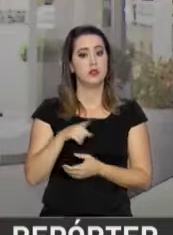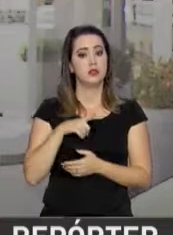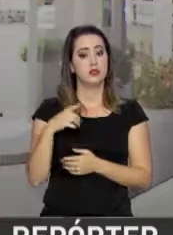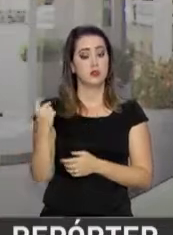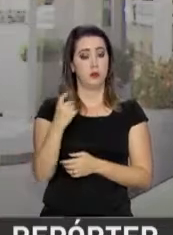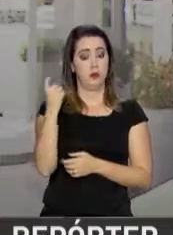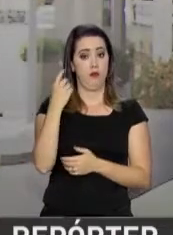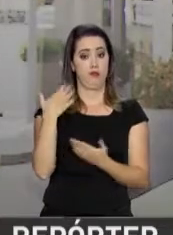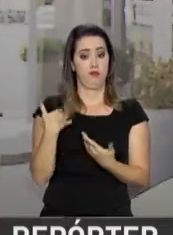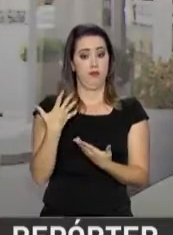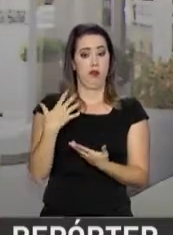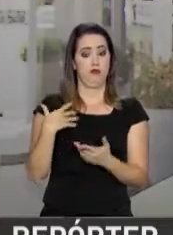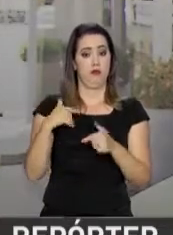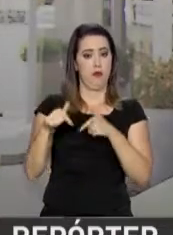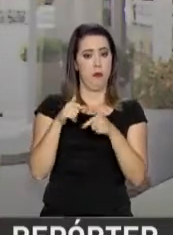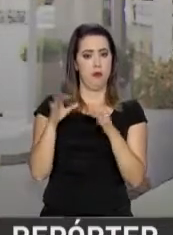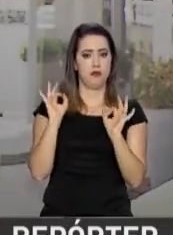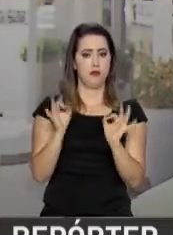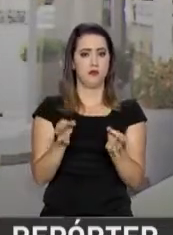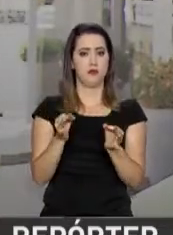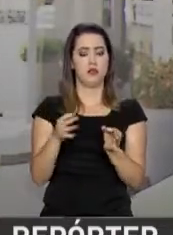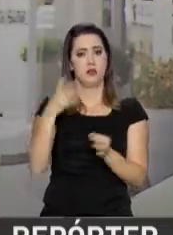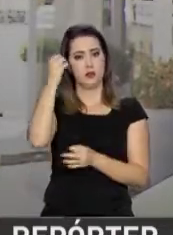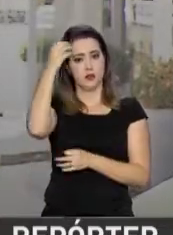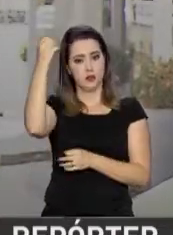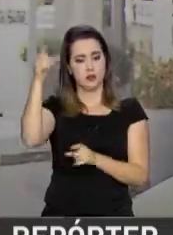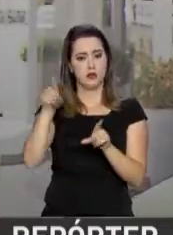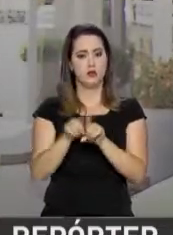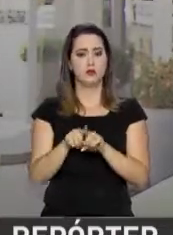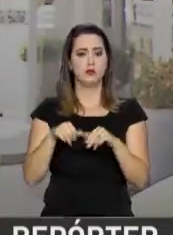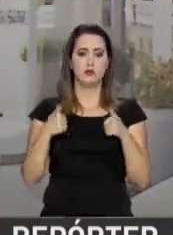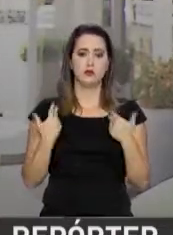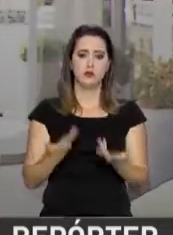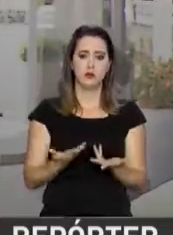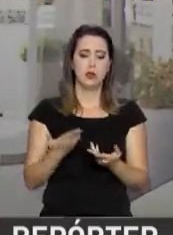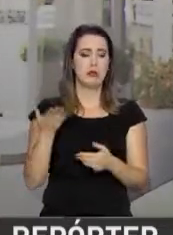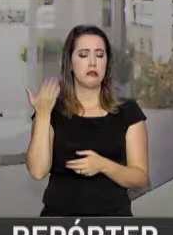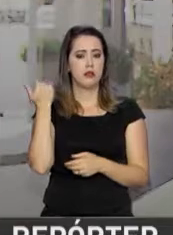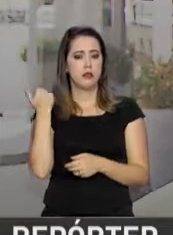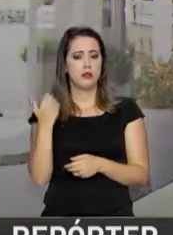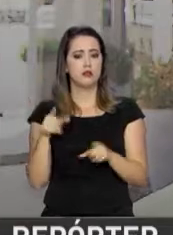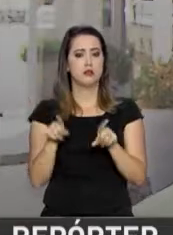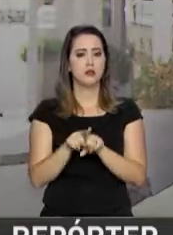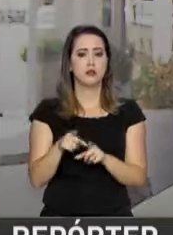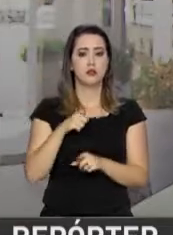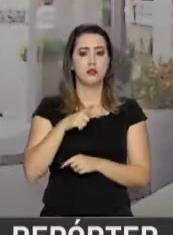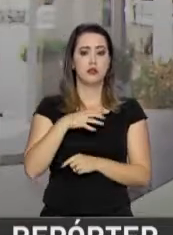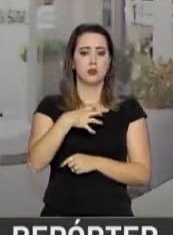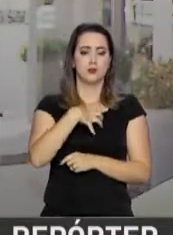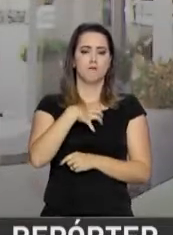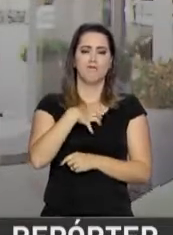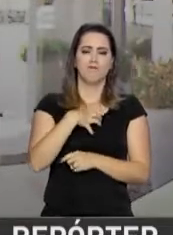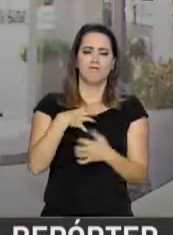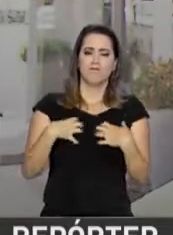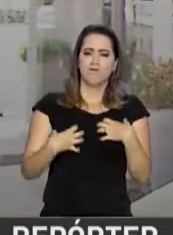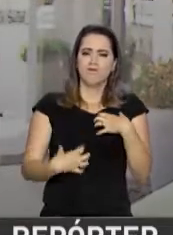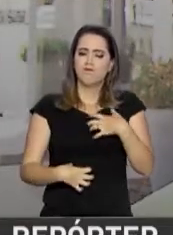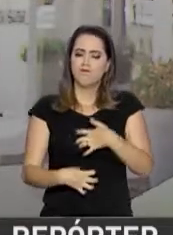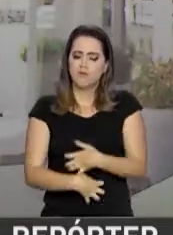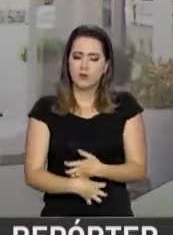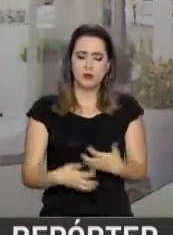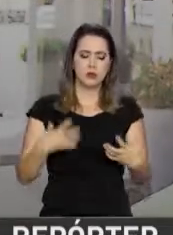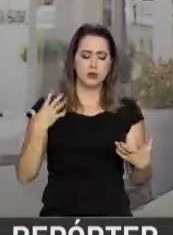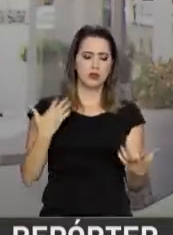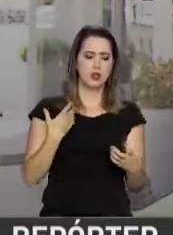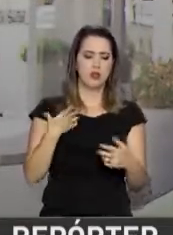inclusive fazendo várias viagens e na época eu tive sintomas apareceram